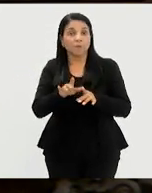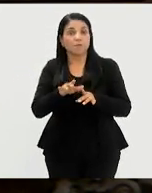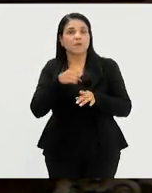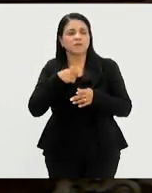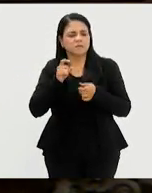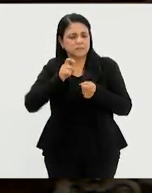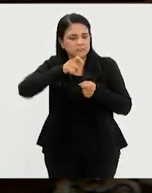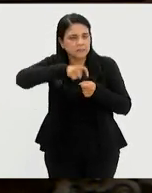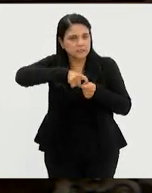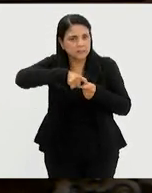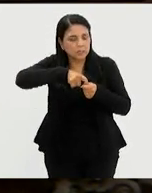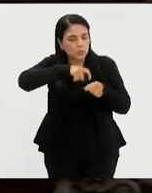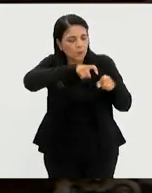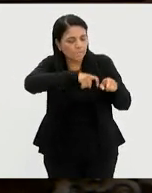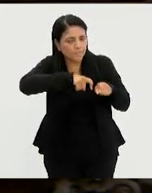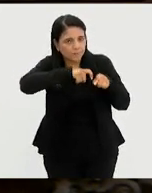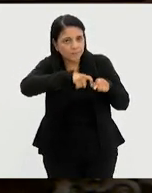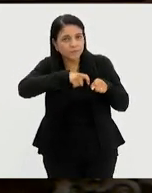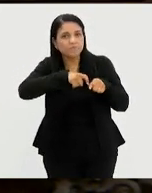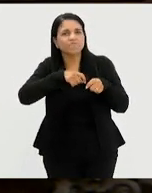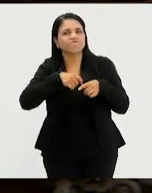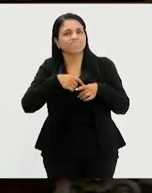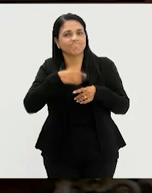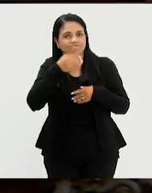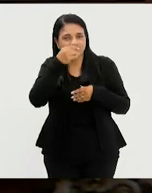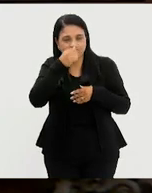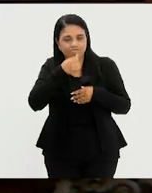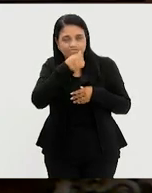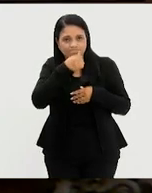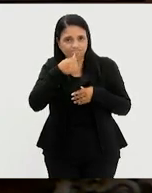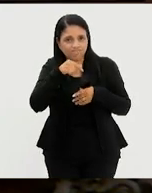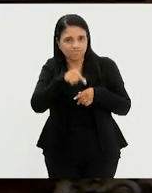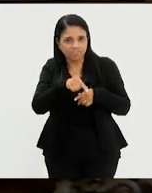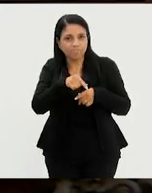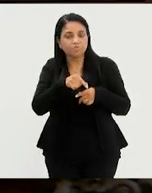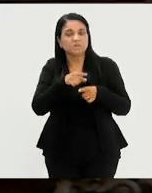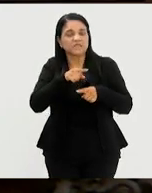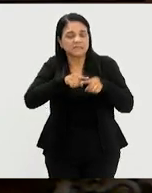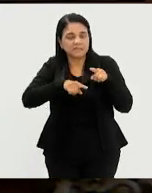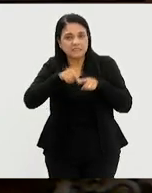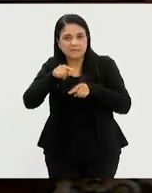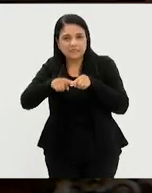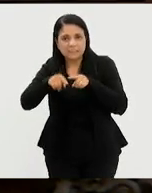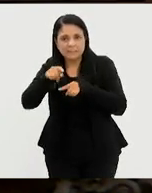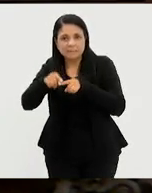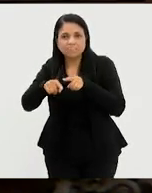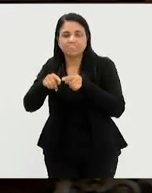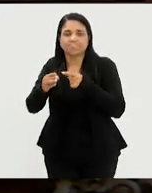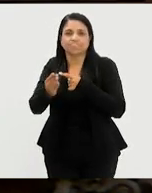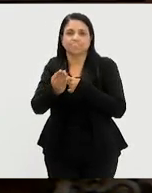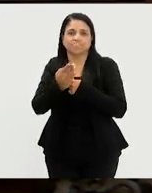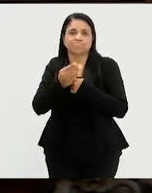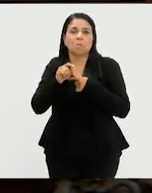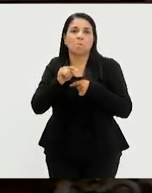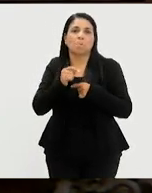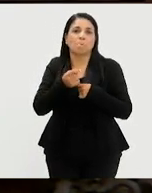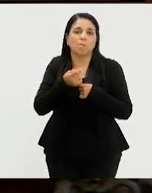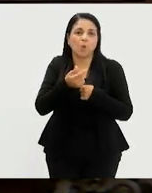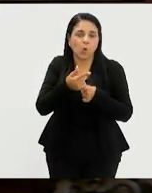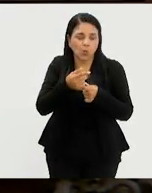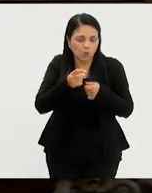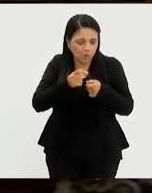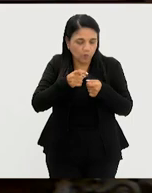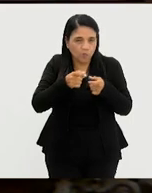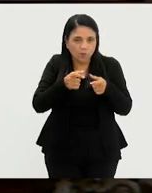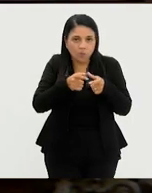muito sacrificado por conta das suas limitações de recursos municípios eh pequenos com